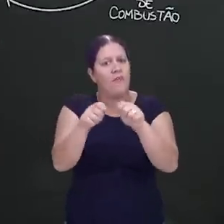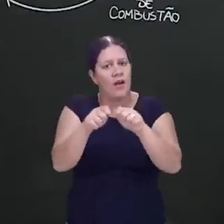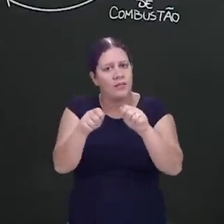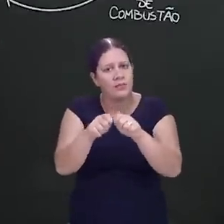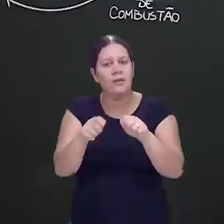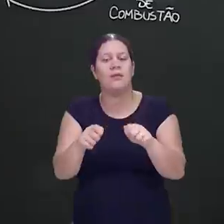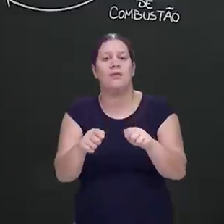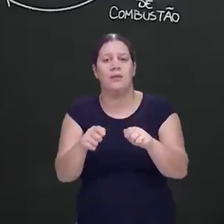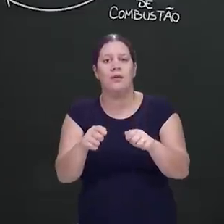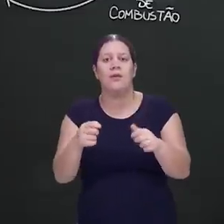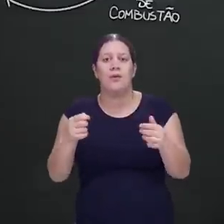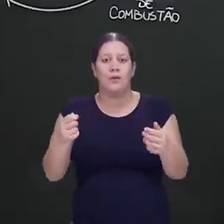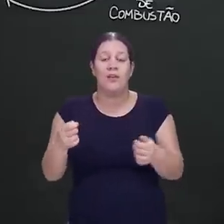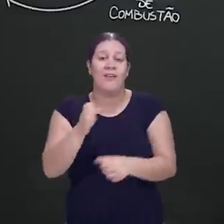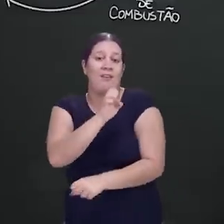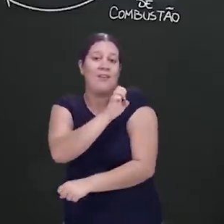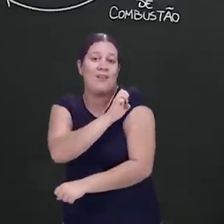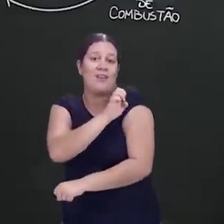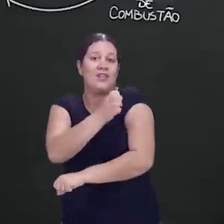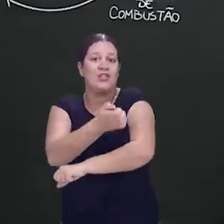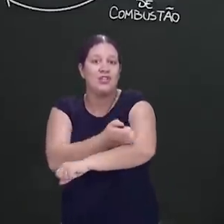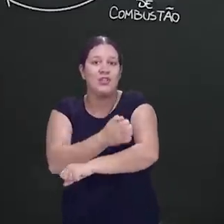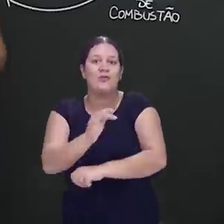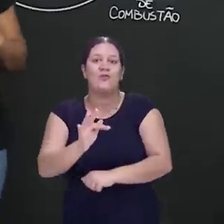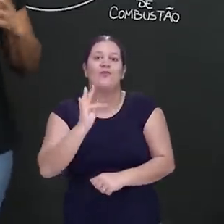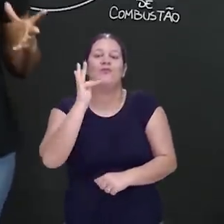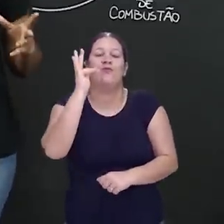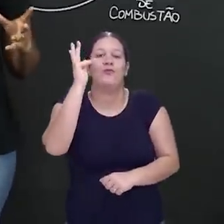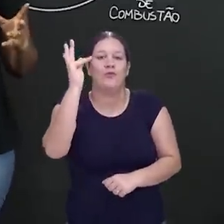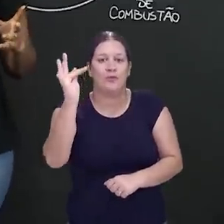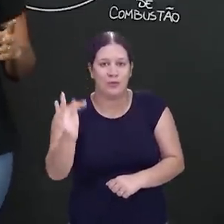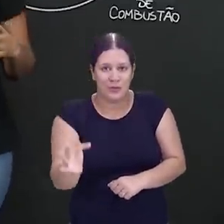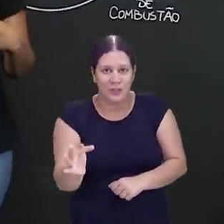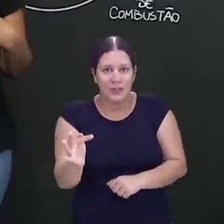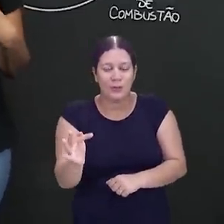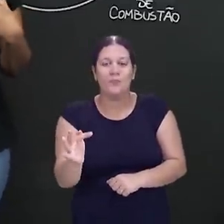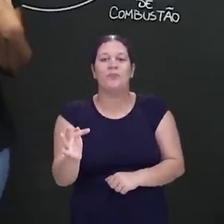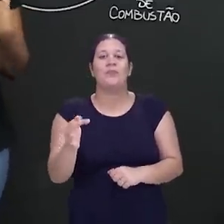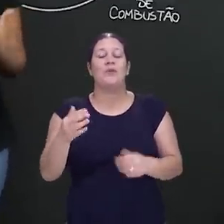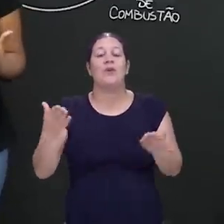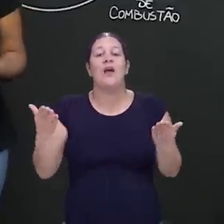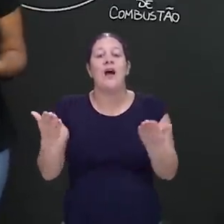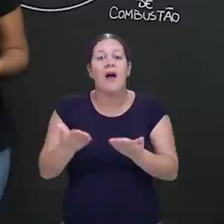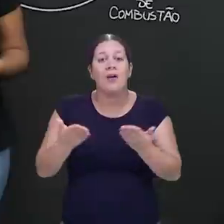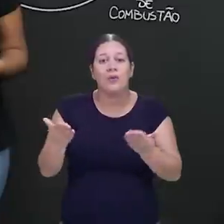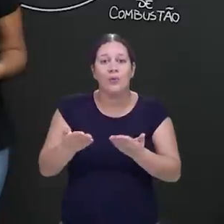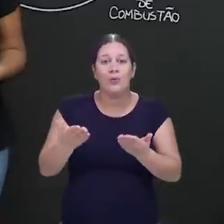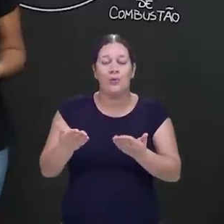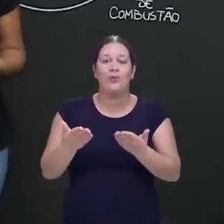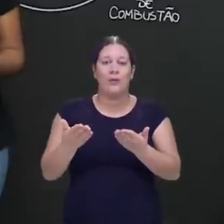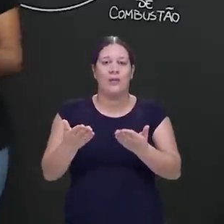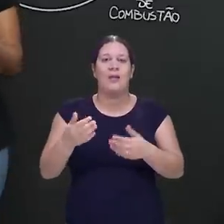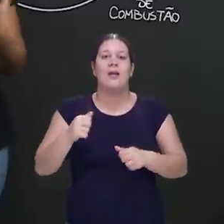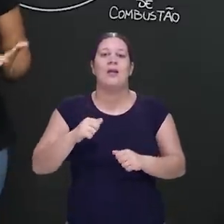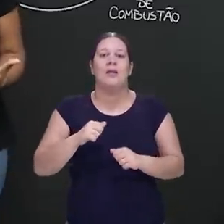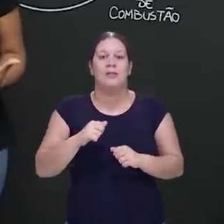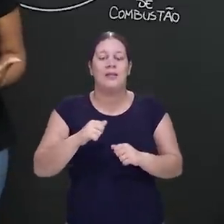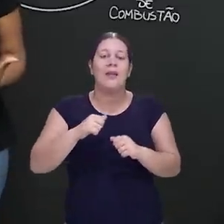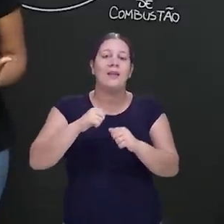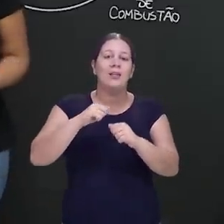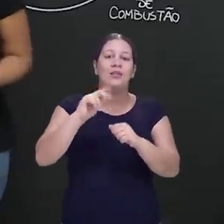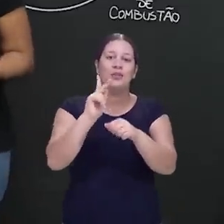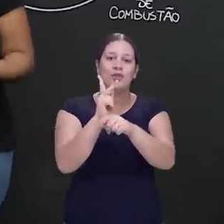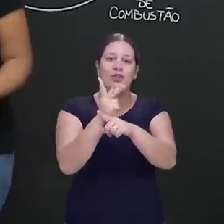gente fala da chamada energia do futuro, que é o hidrogênio. Hidrogênio é a chamada energia do futuro porque é limpo, porque é